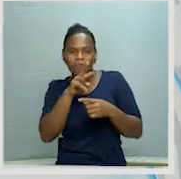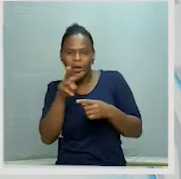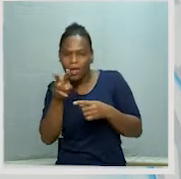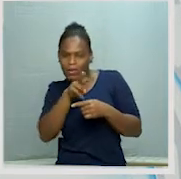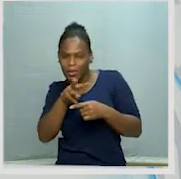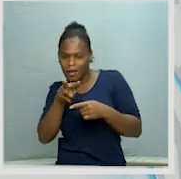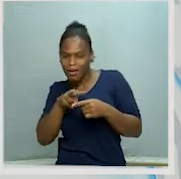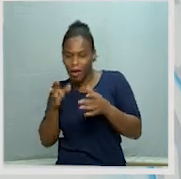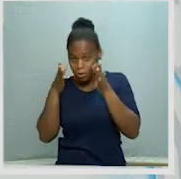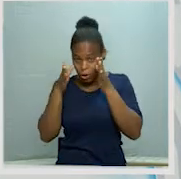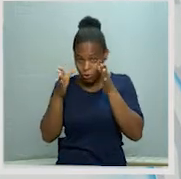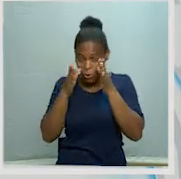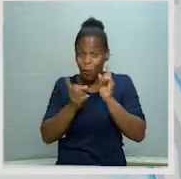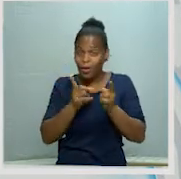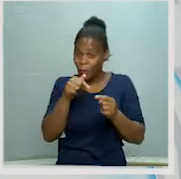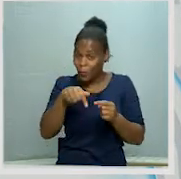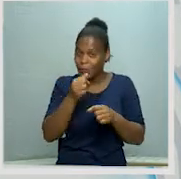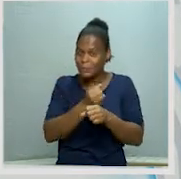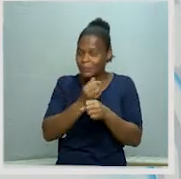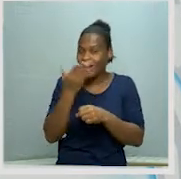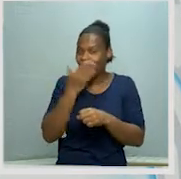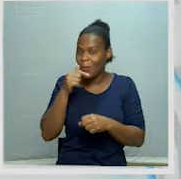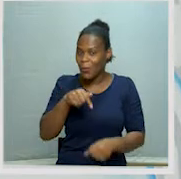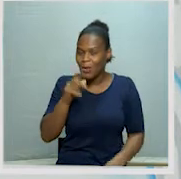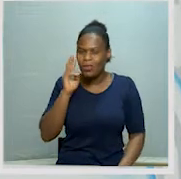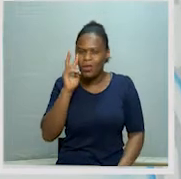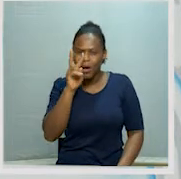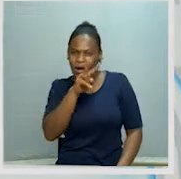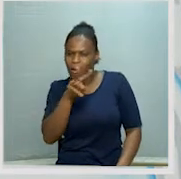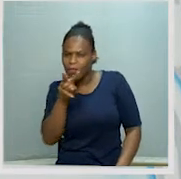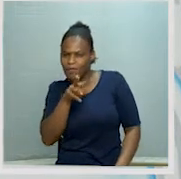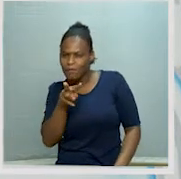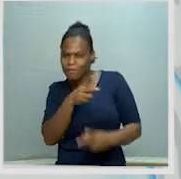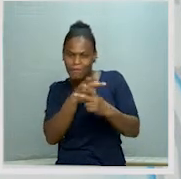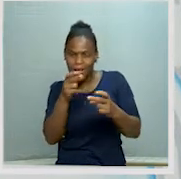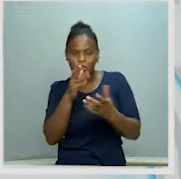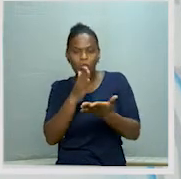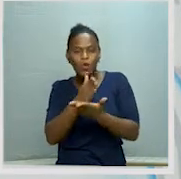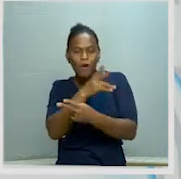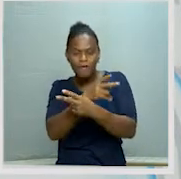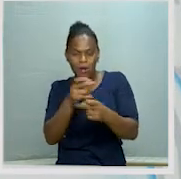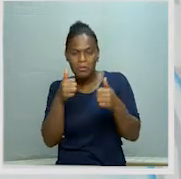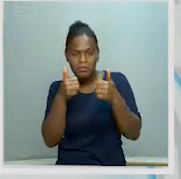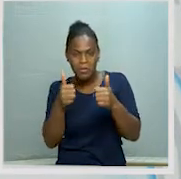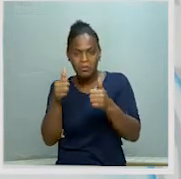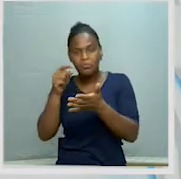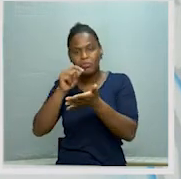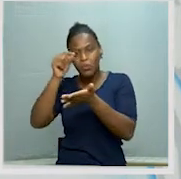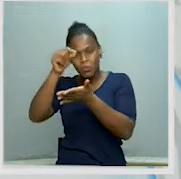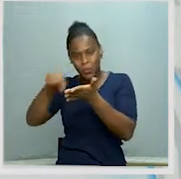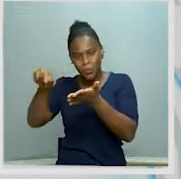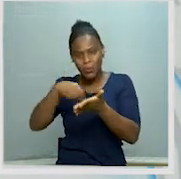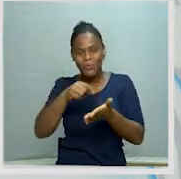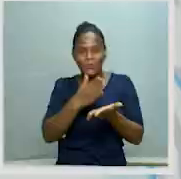assinalar, com muita atenção, tendo em conta aquilo que nós trabalhamos hoje na aula, vocês vão assinalar apenas as opções